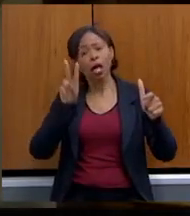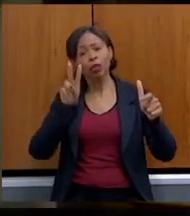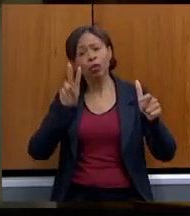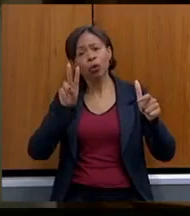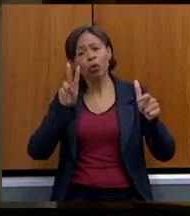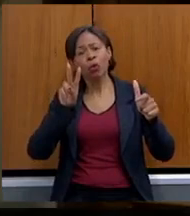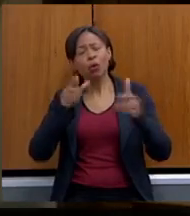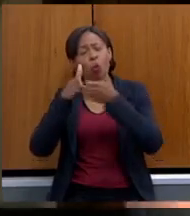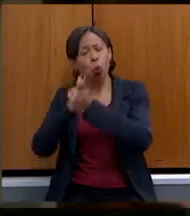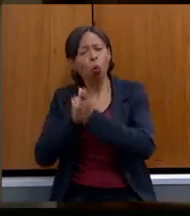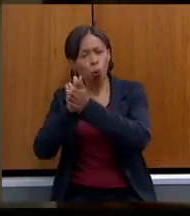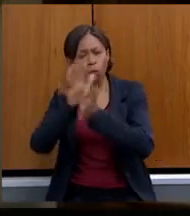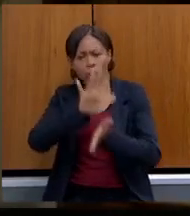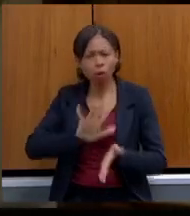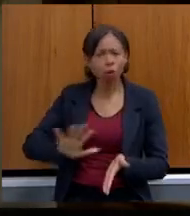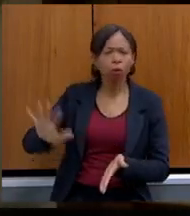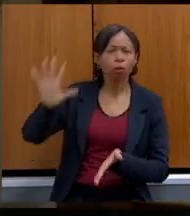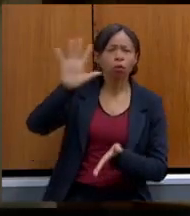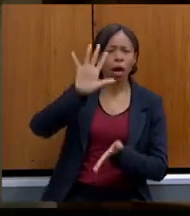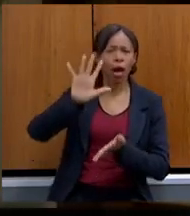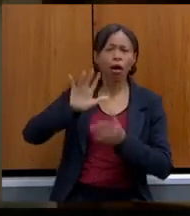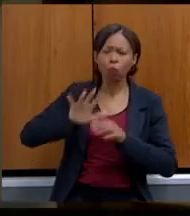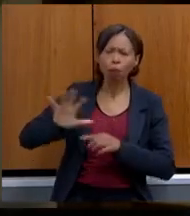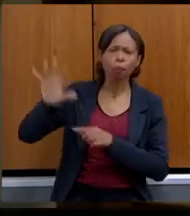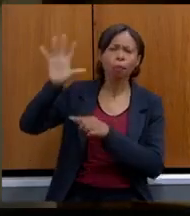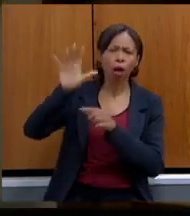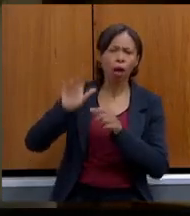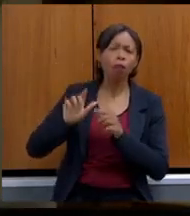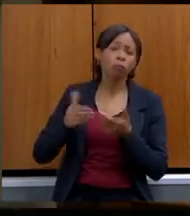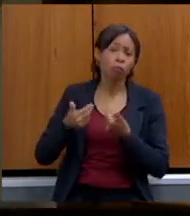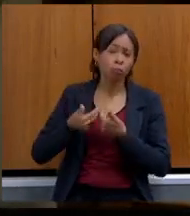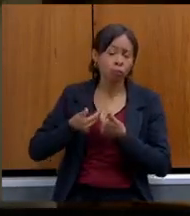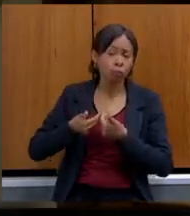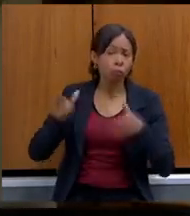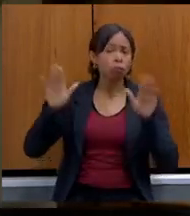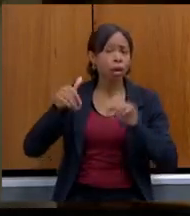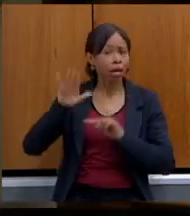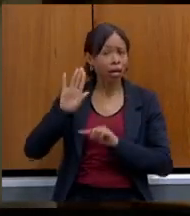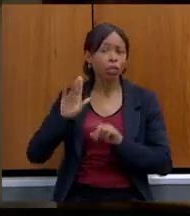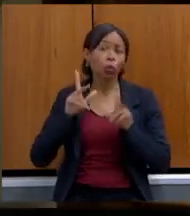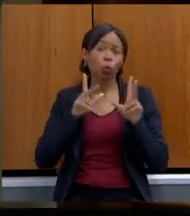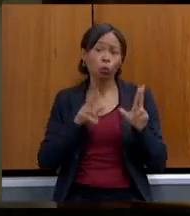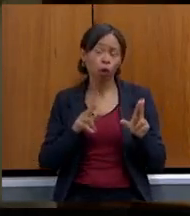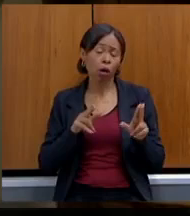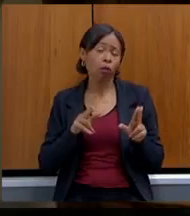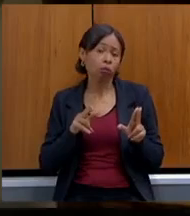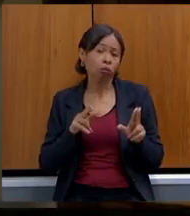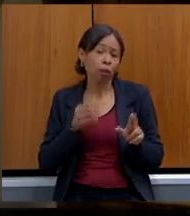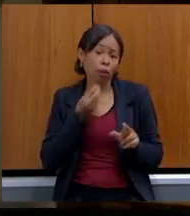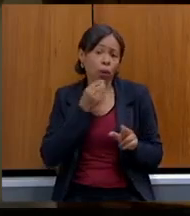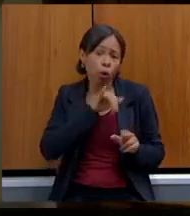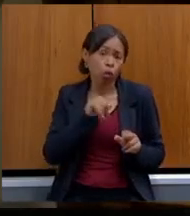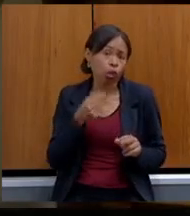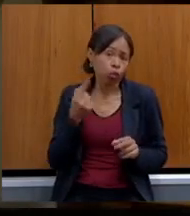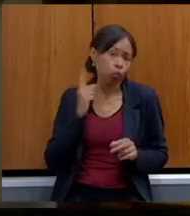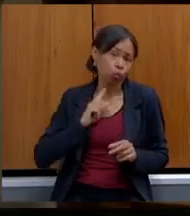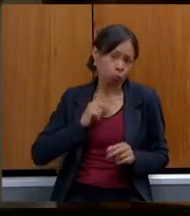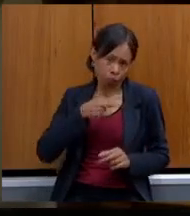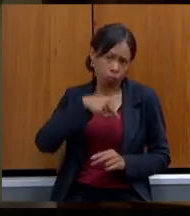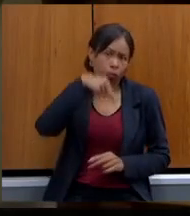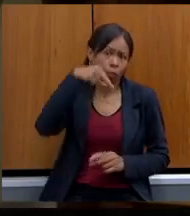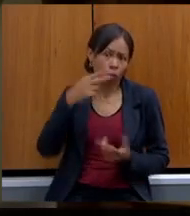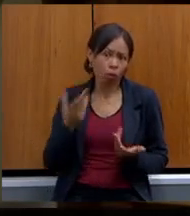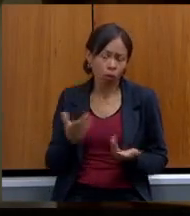Jequitinhonha a possa ter a mesma oportunidade que o norte de Minas te teve está tendo calúnia Bom Giovani é muito